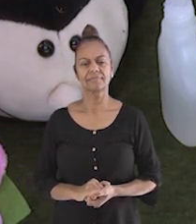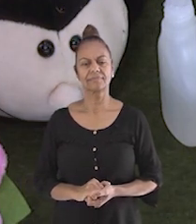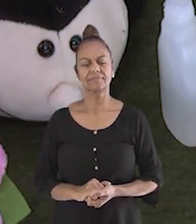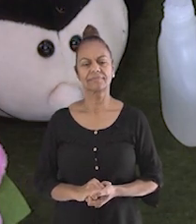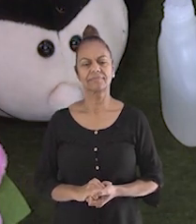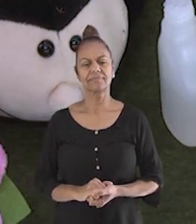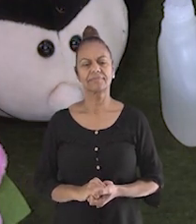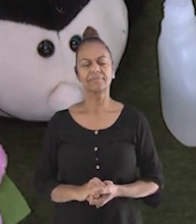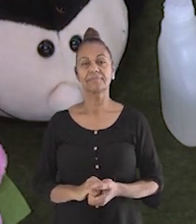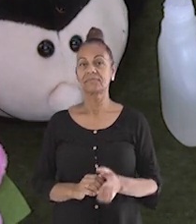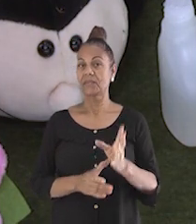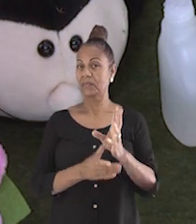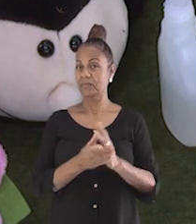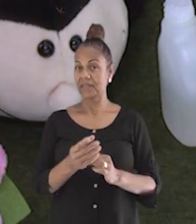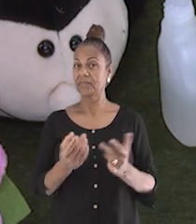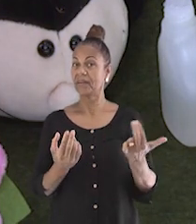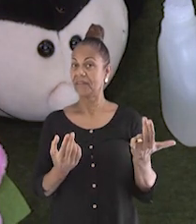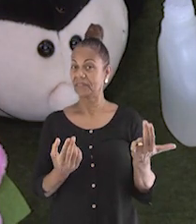Assim.